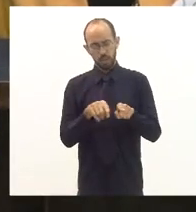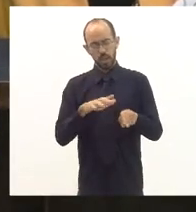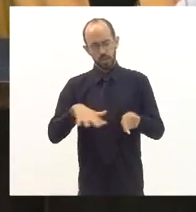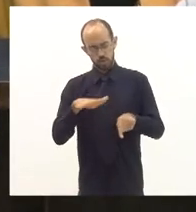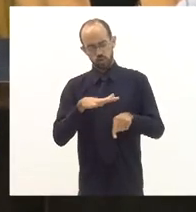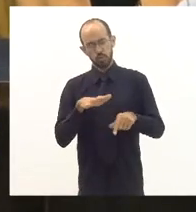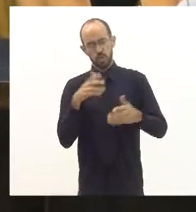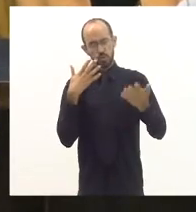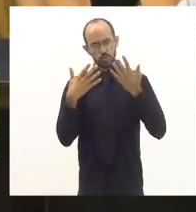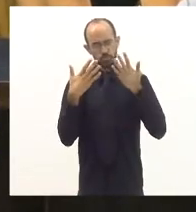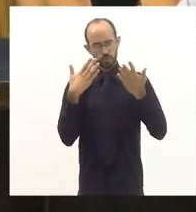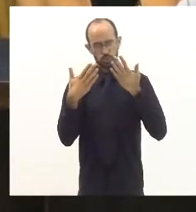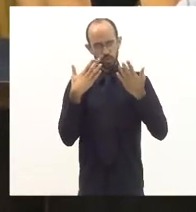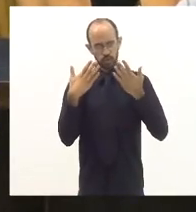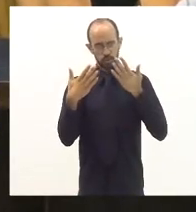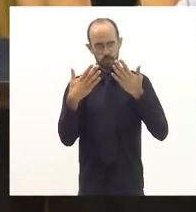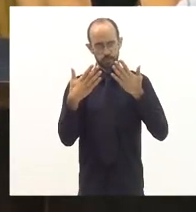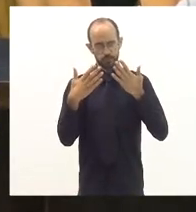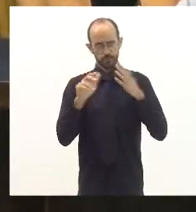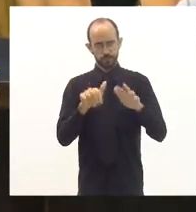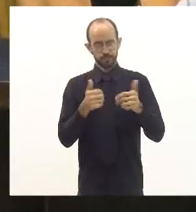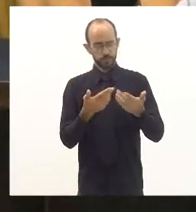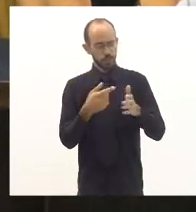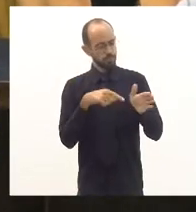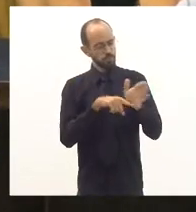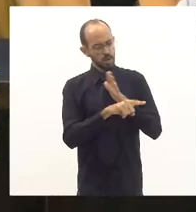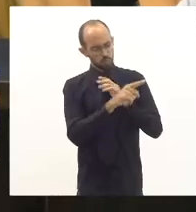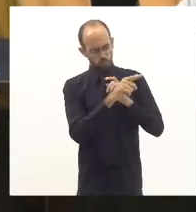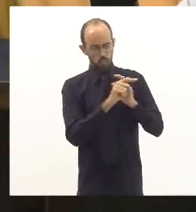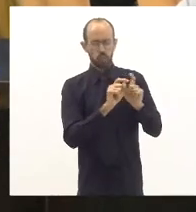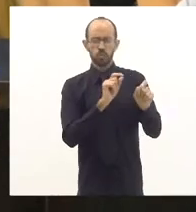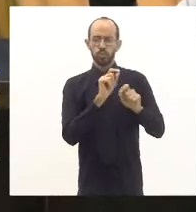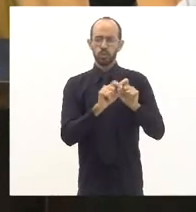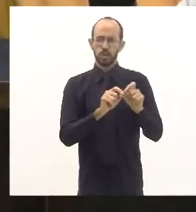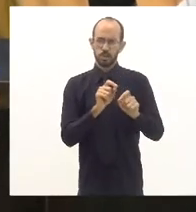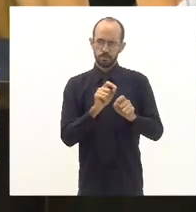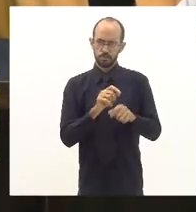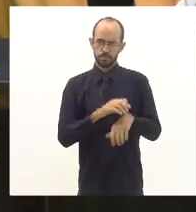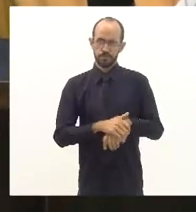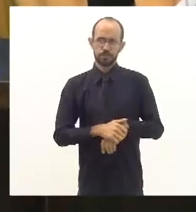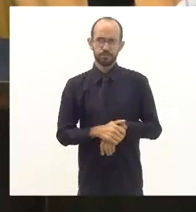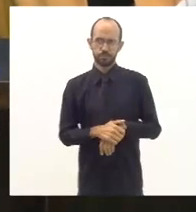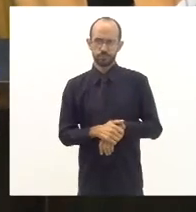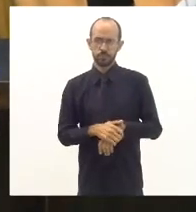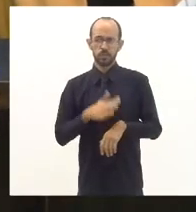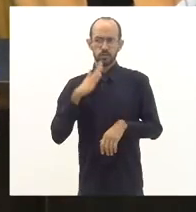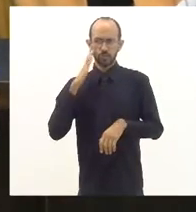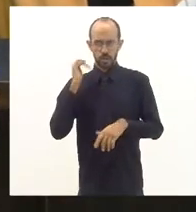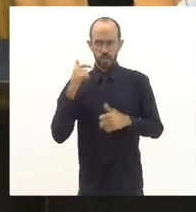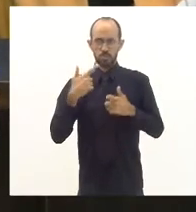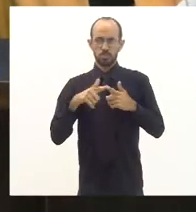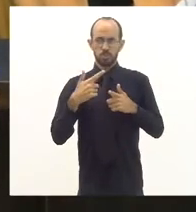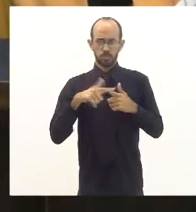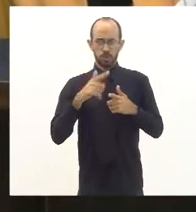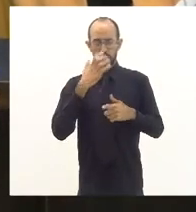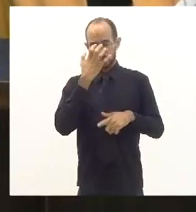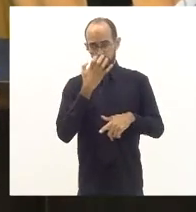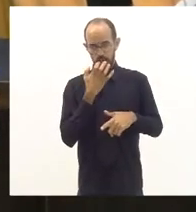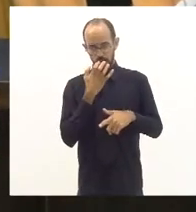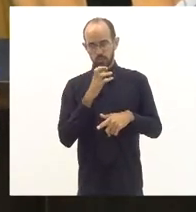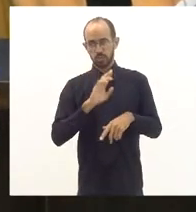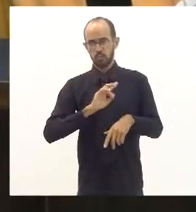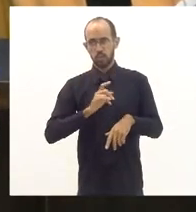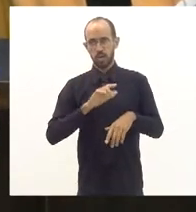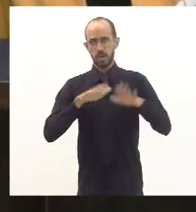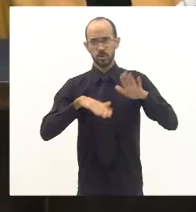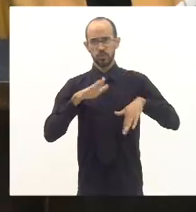de Psicologia. Então, em relação especificamente a isso, eu sei que é um problema sério, inclusive que não são,